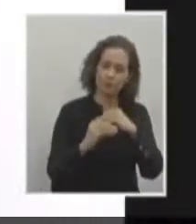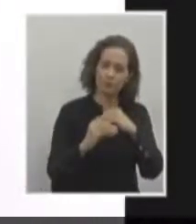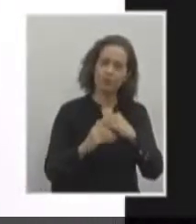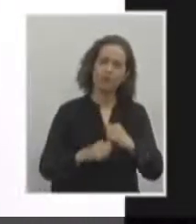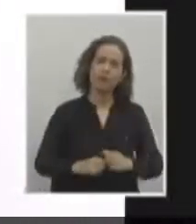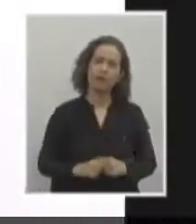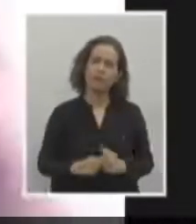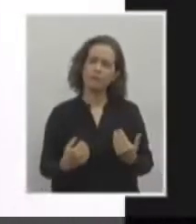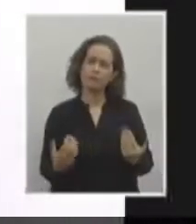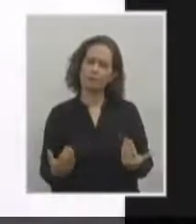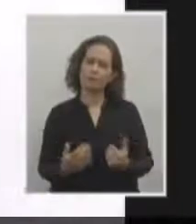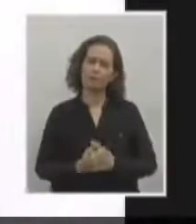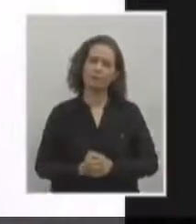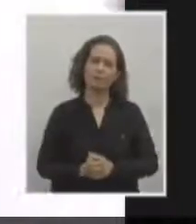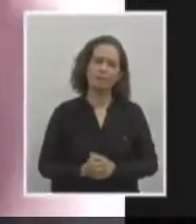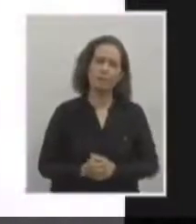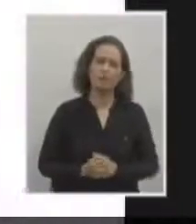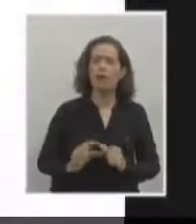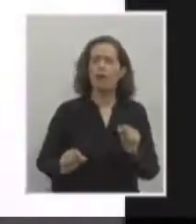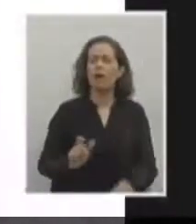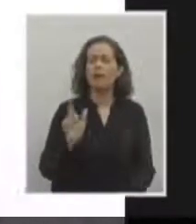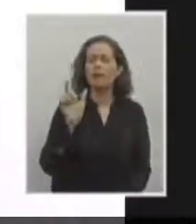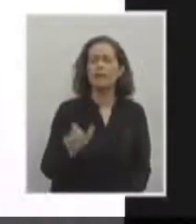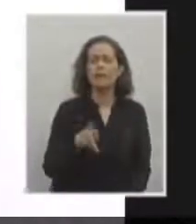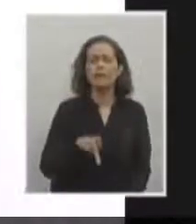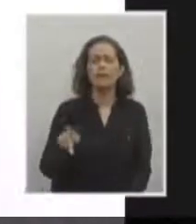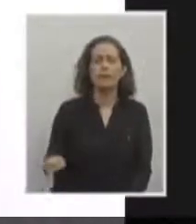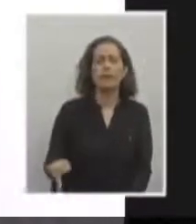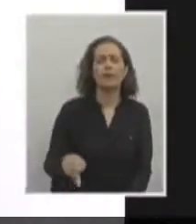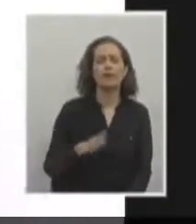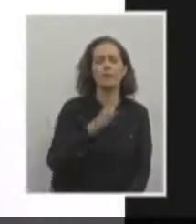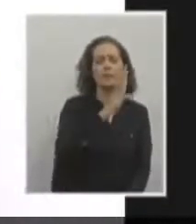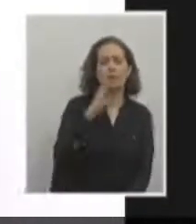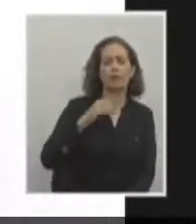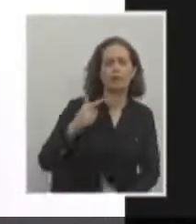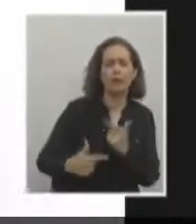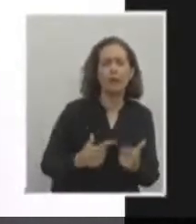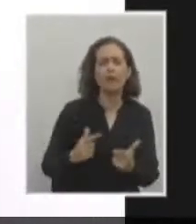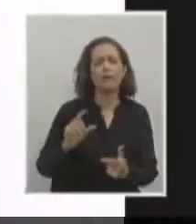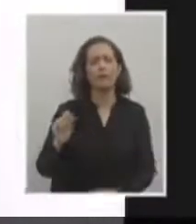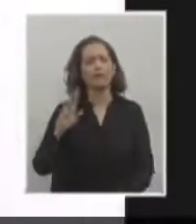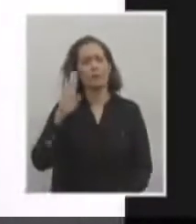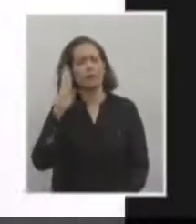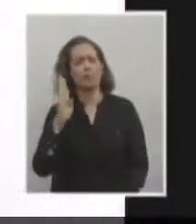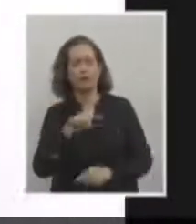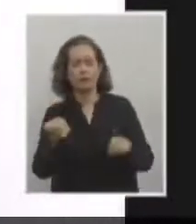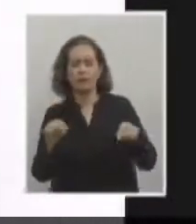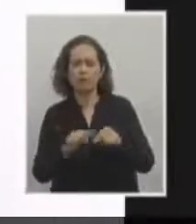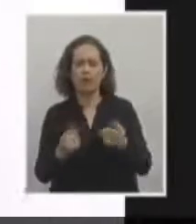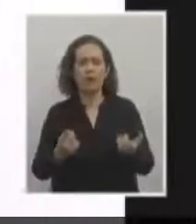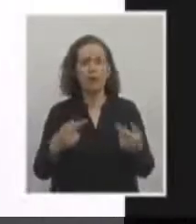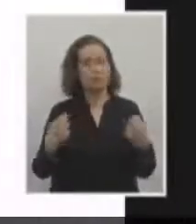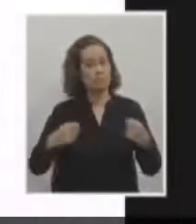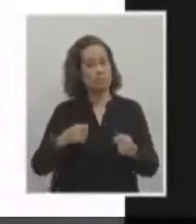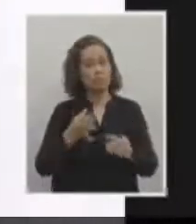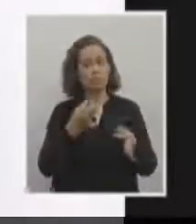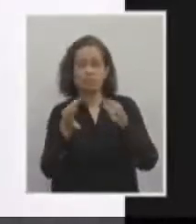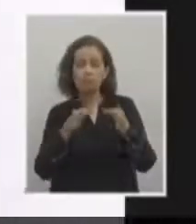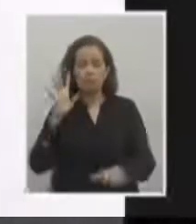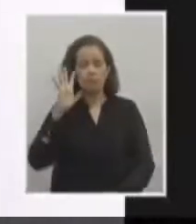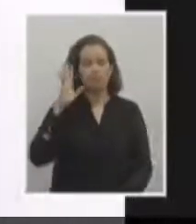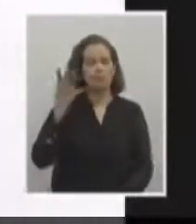eventual, quem vai ser biblioteca, quem vai ser regente, a regência de classe. O grande problema nosso é que quando a gente faz